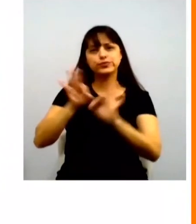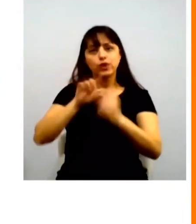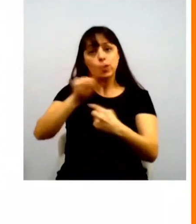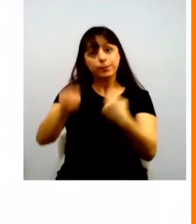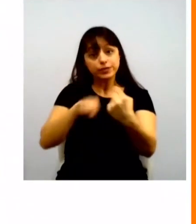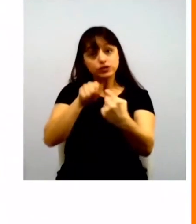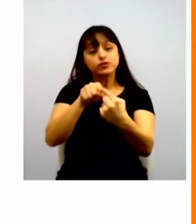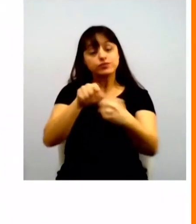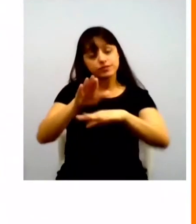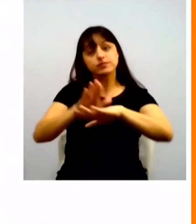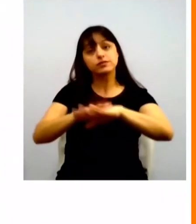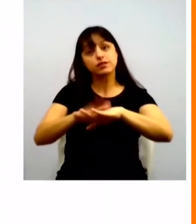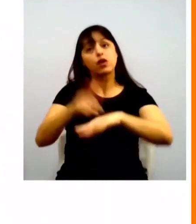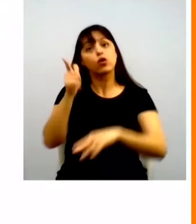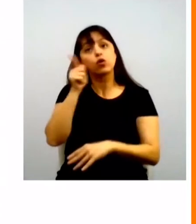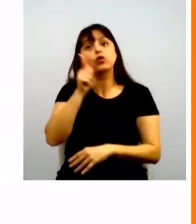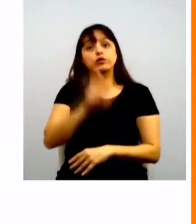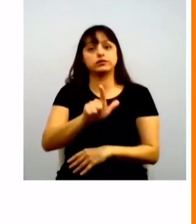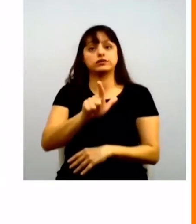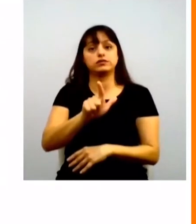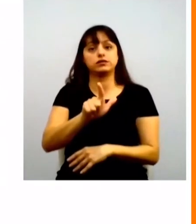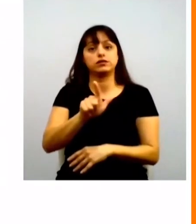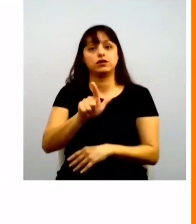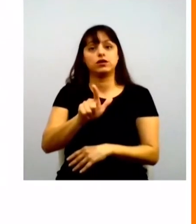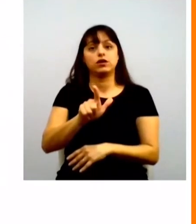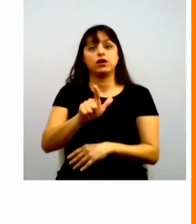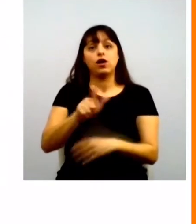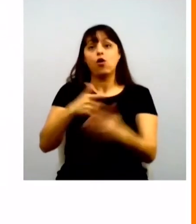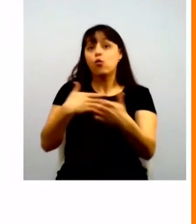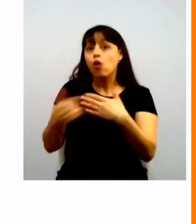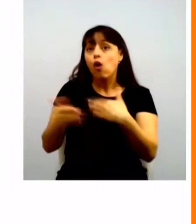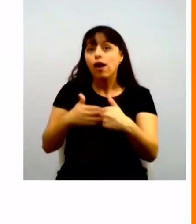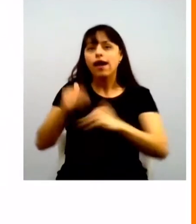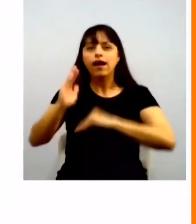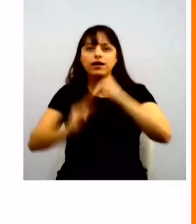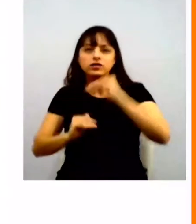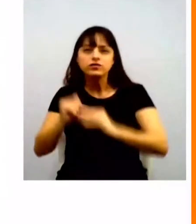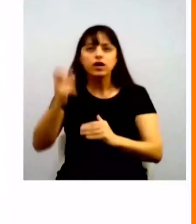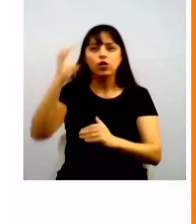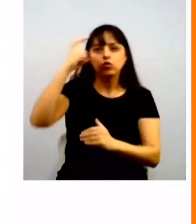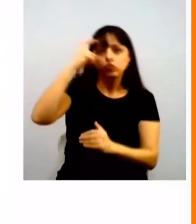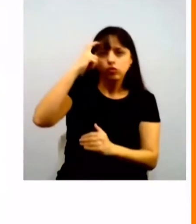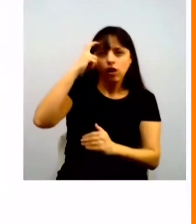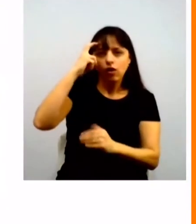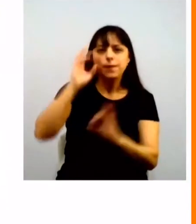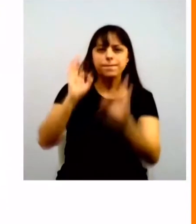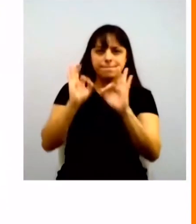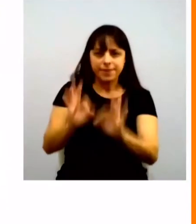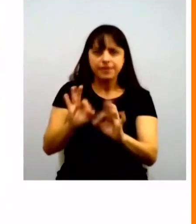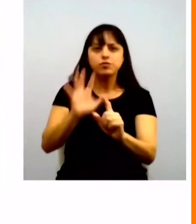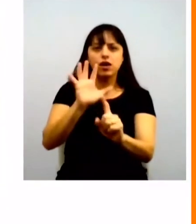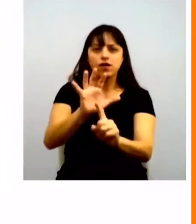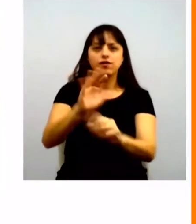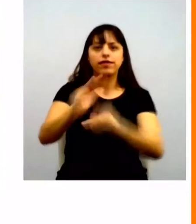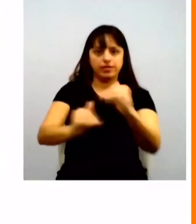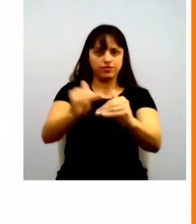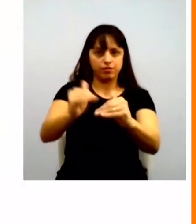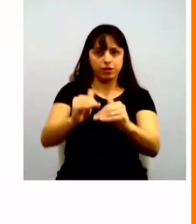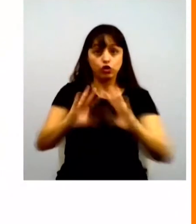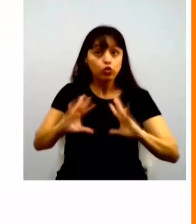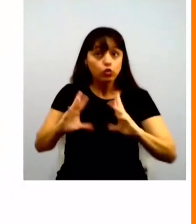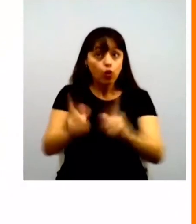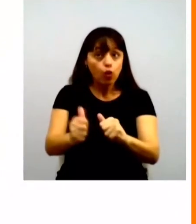Desenvolução, porque não toda a atividade, a acção cultural, tem incidência directa no Desenvolução, não toda, senão